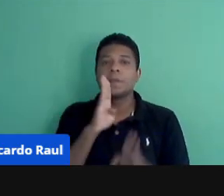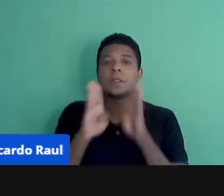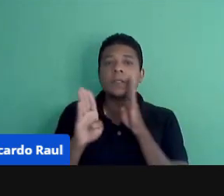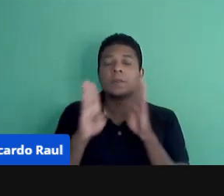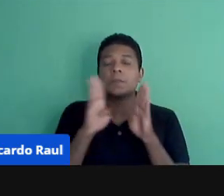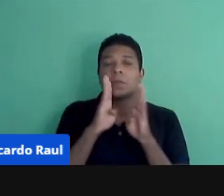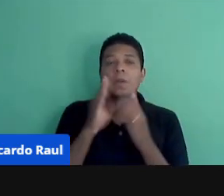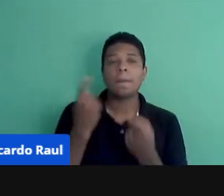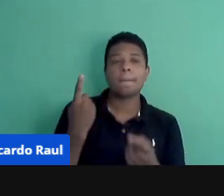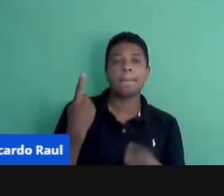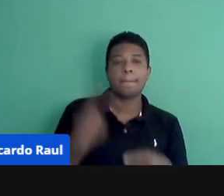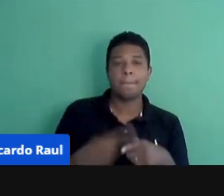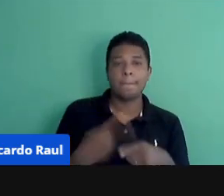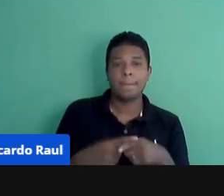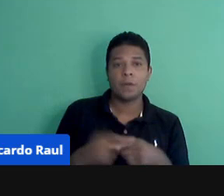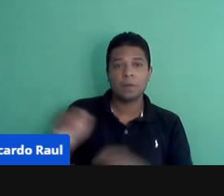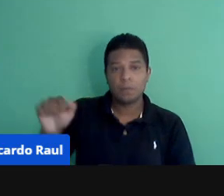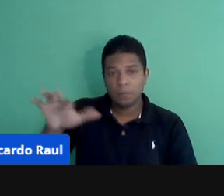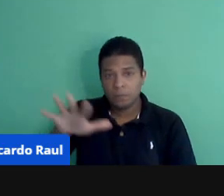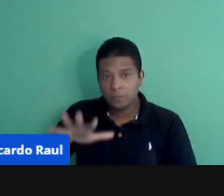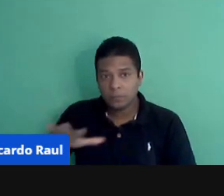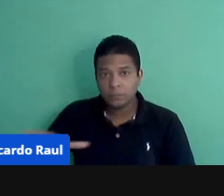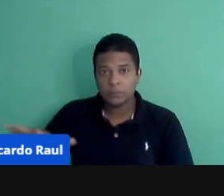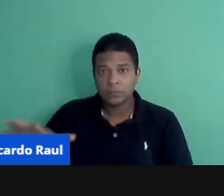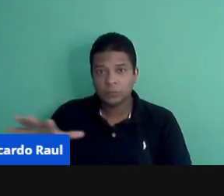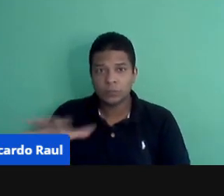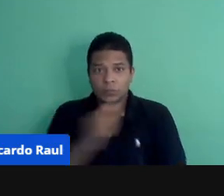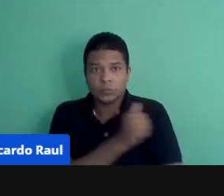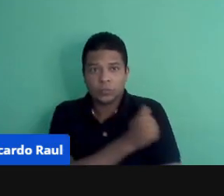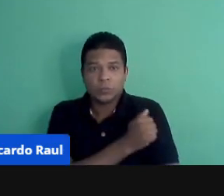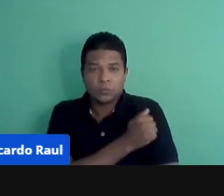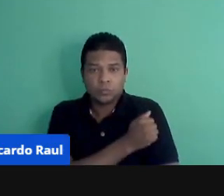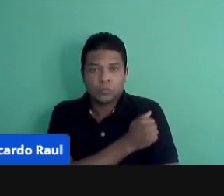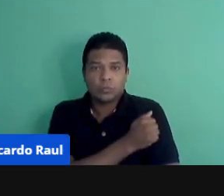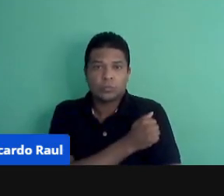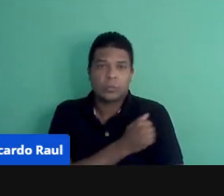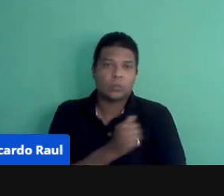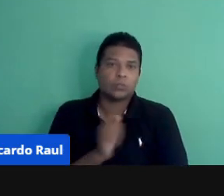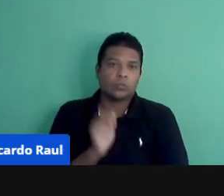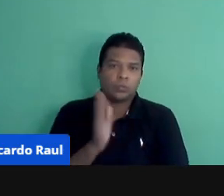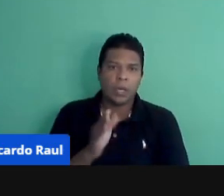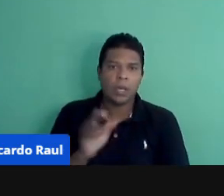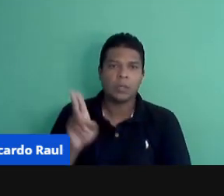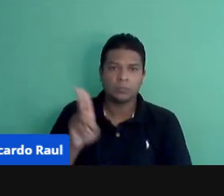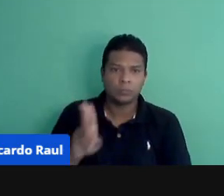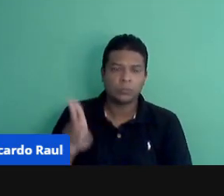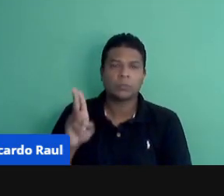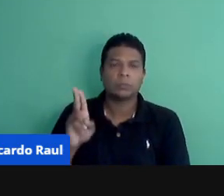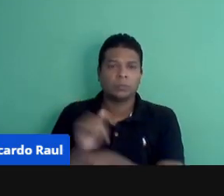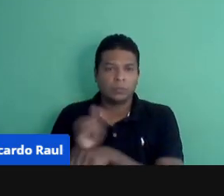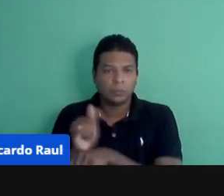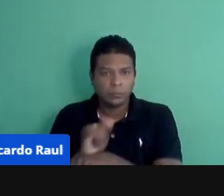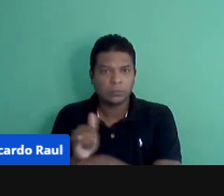Porque é a escola da região, os alunos próximos, a maioria tem acesso à internet, foi uma coisa que nós descobrimos,